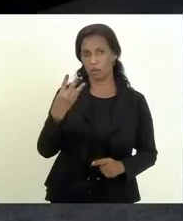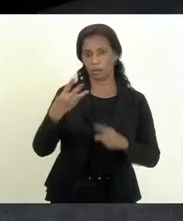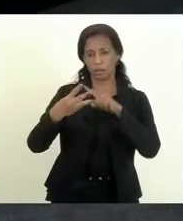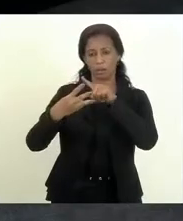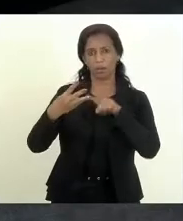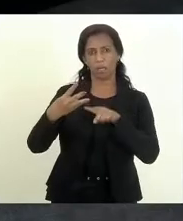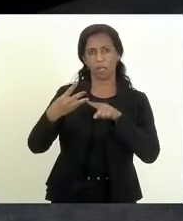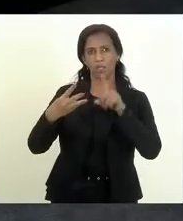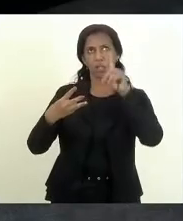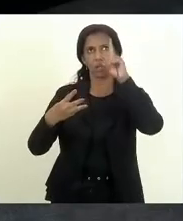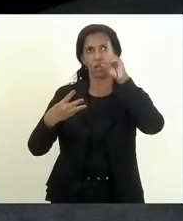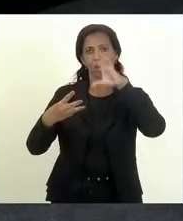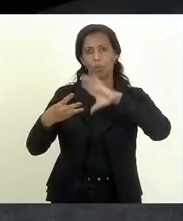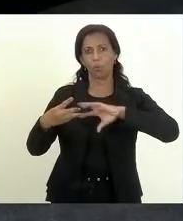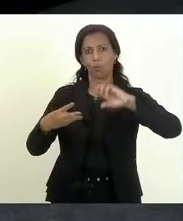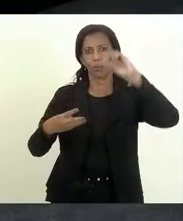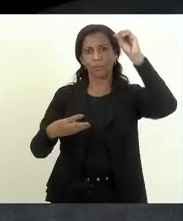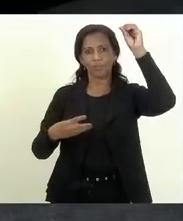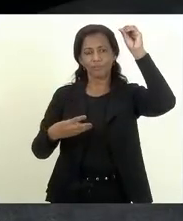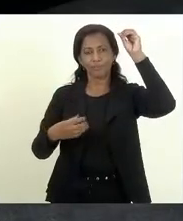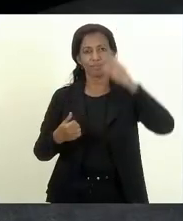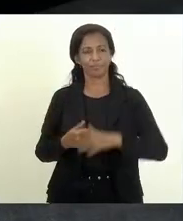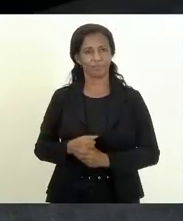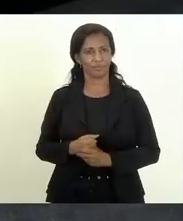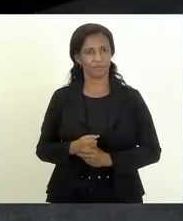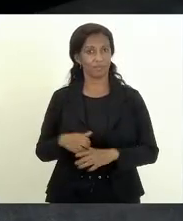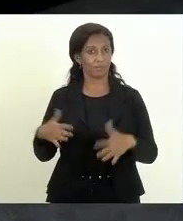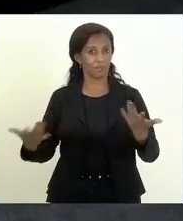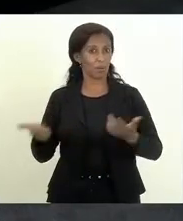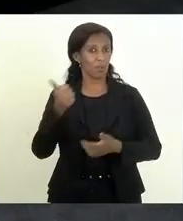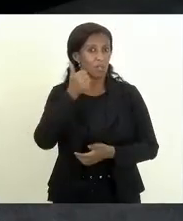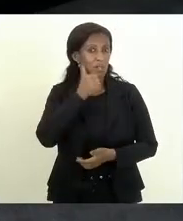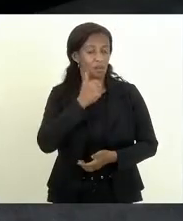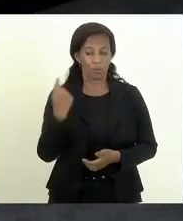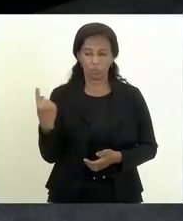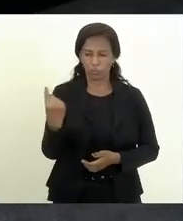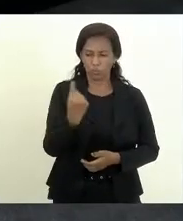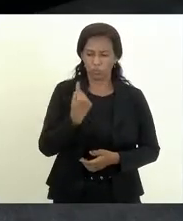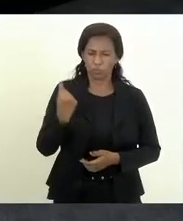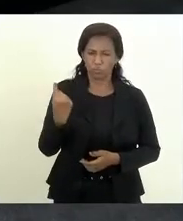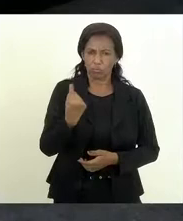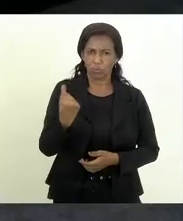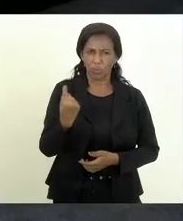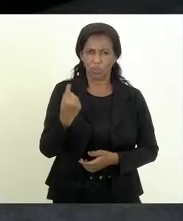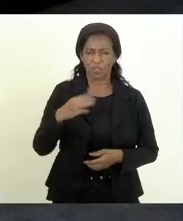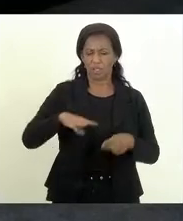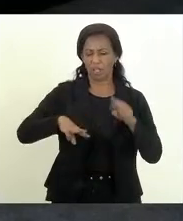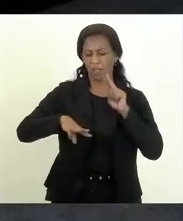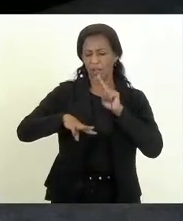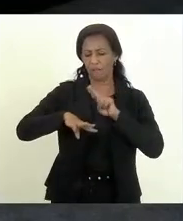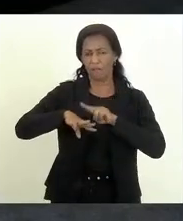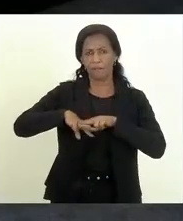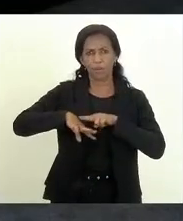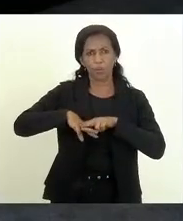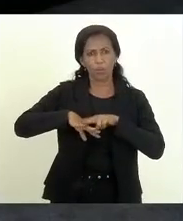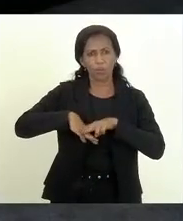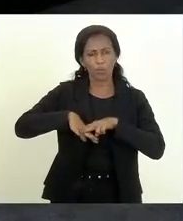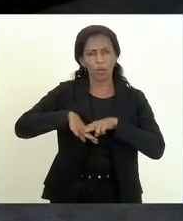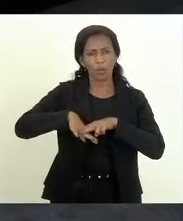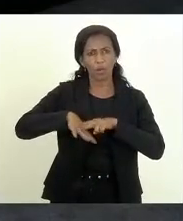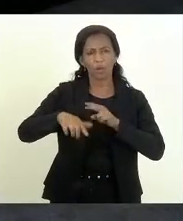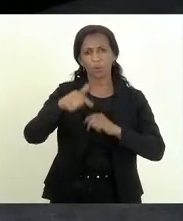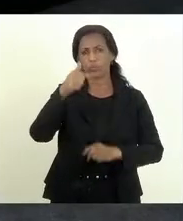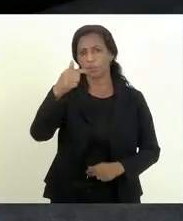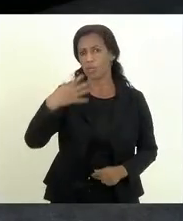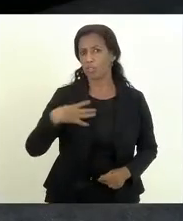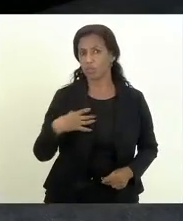Deus levou. Então, essa mulher que ficou sozinha, viúva, com 7 filhos,